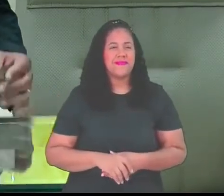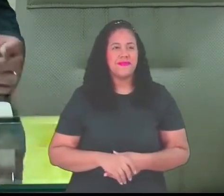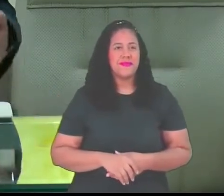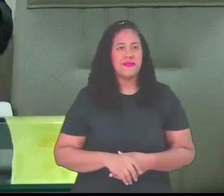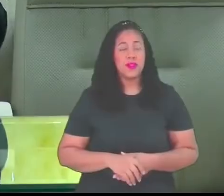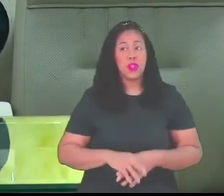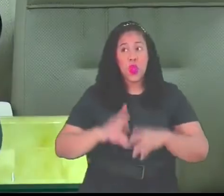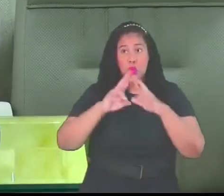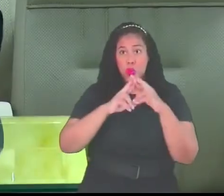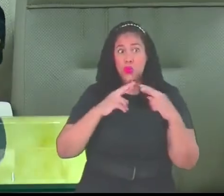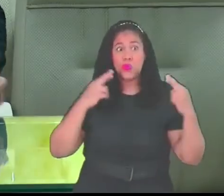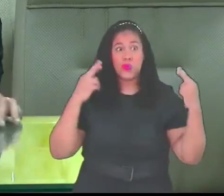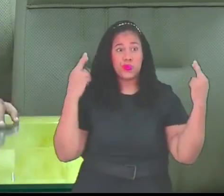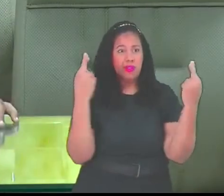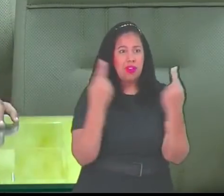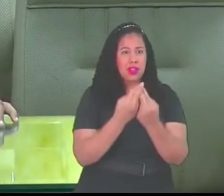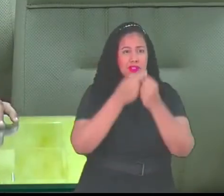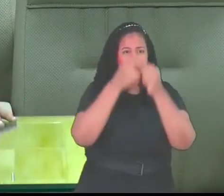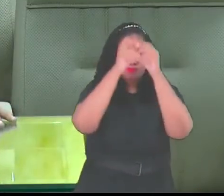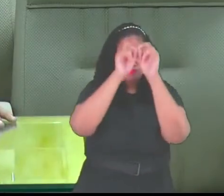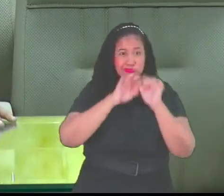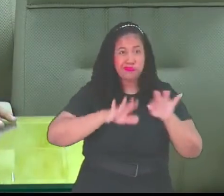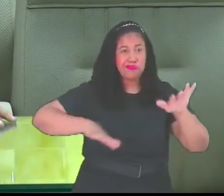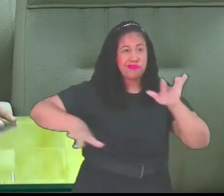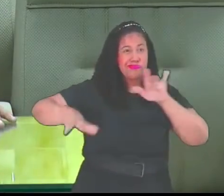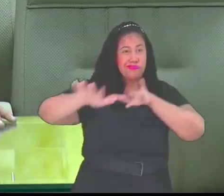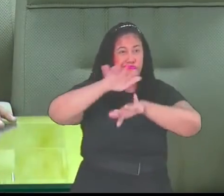Os reinos se moveram.